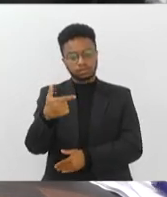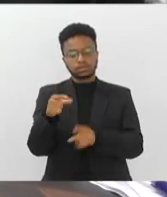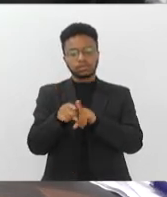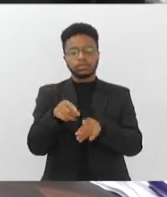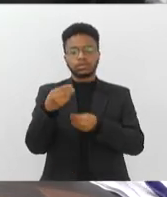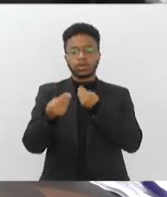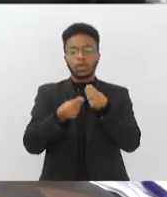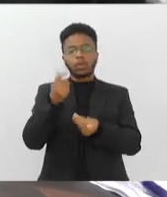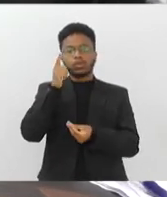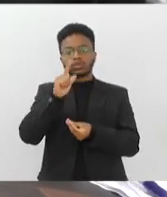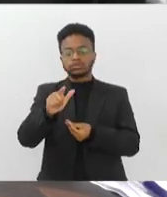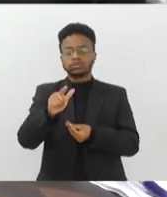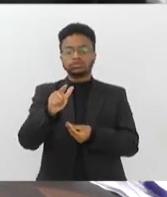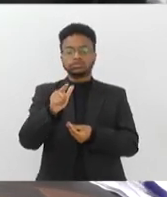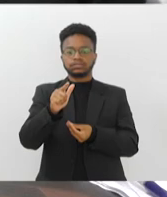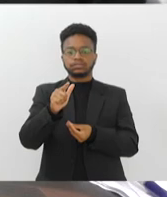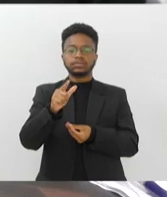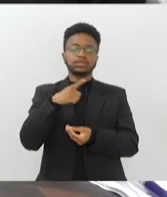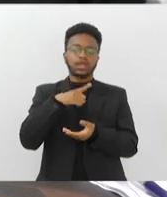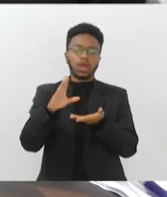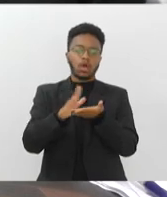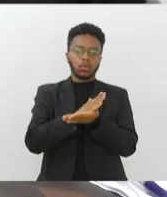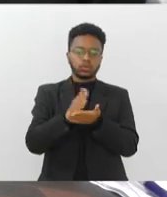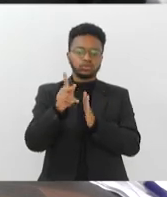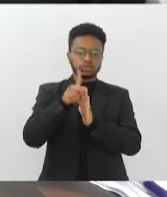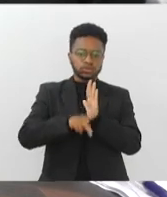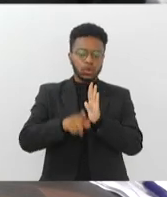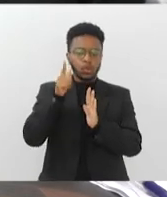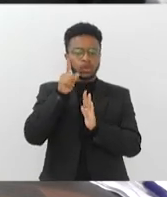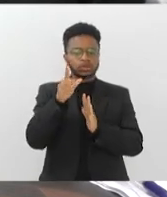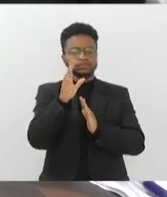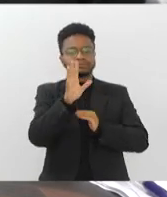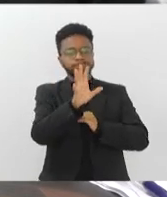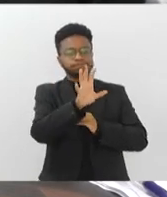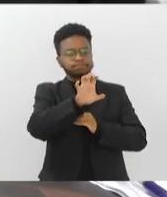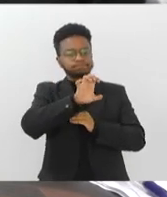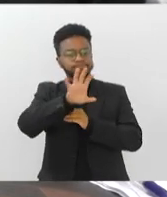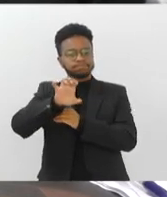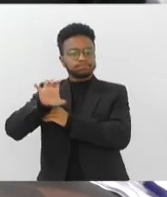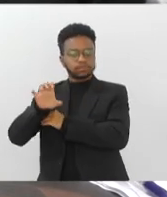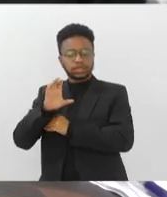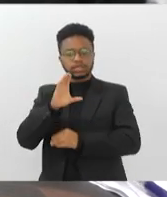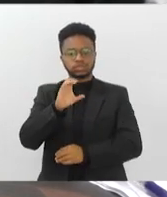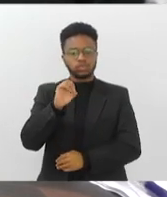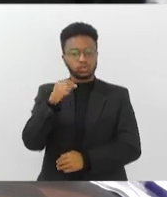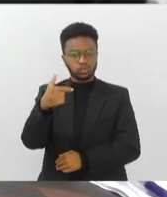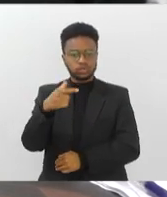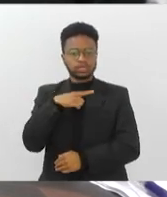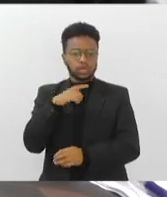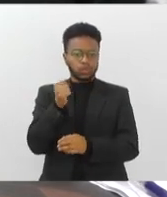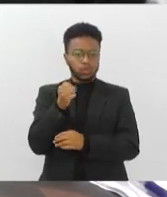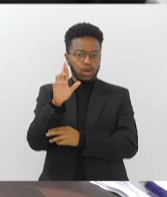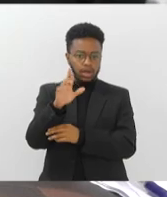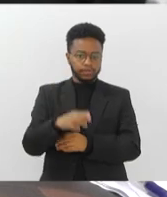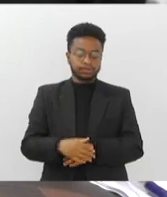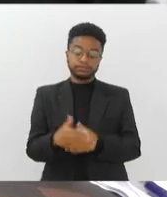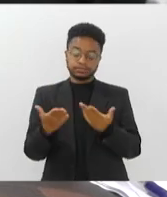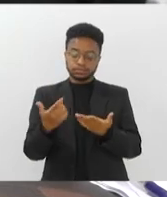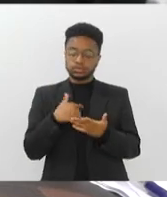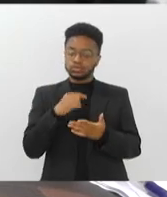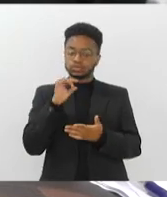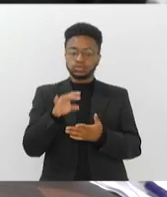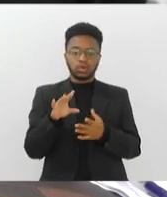captura. Tem projetos que capturam o carbono que existe na atmosfera. Então, apenas